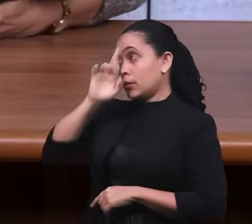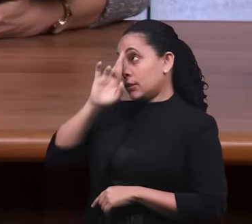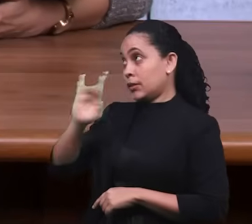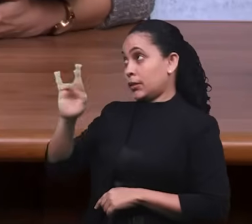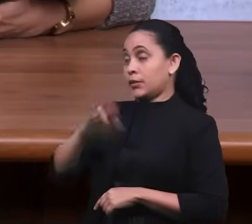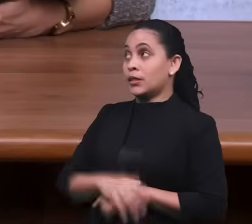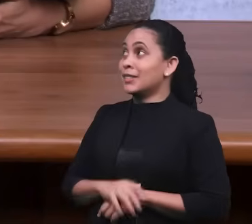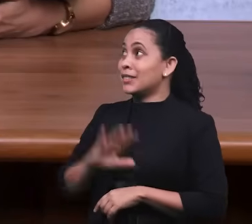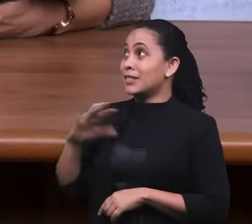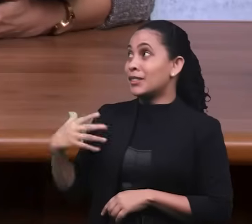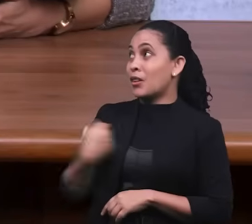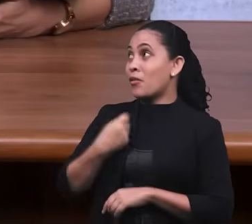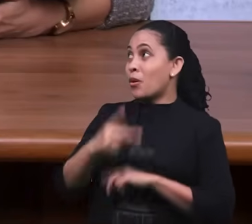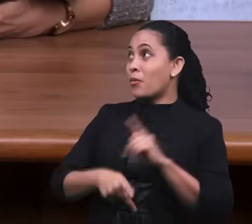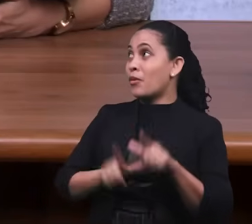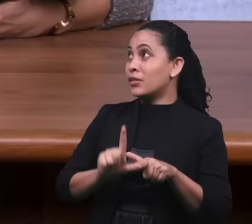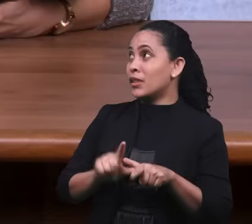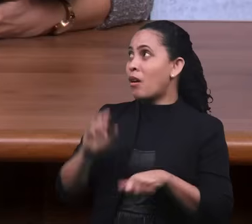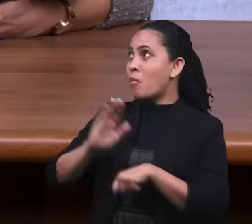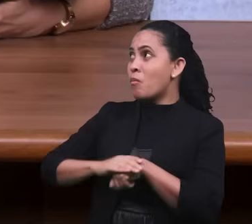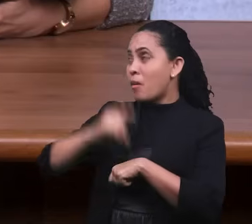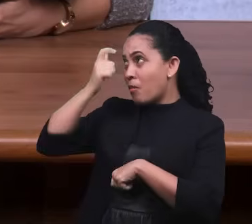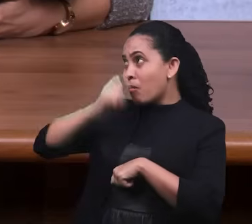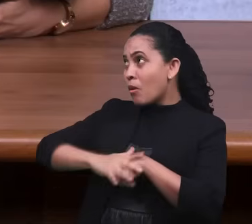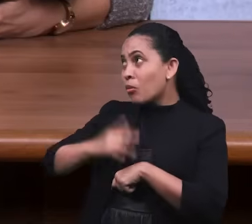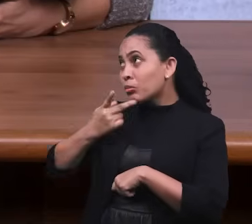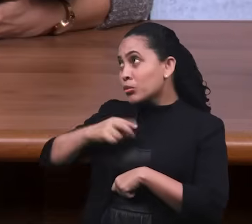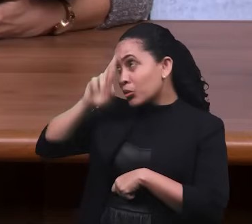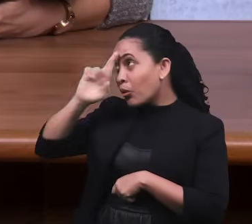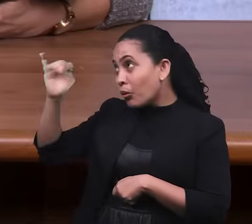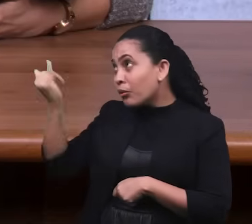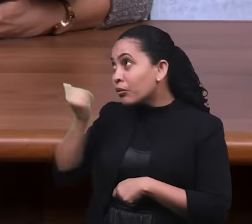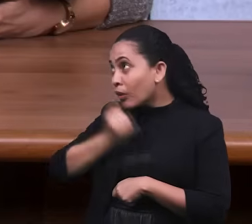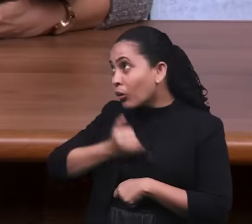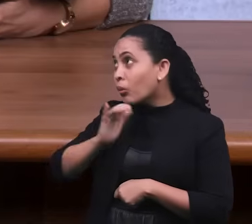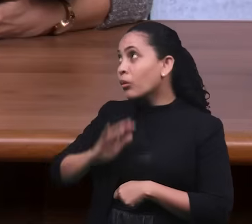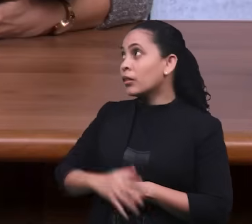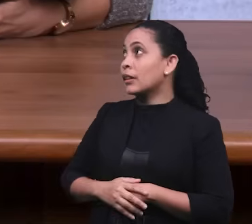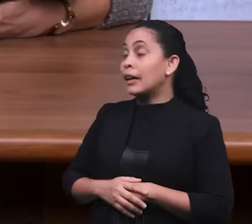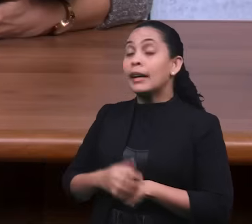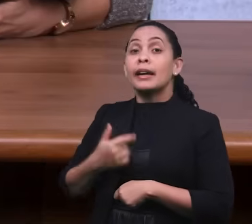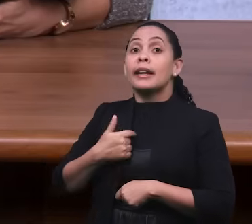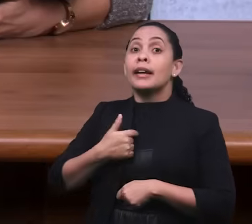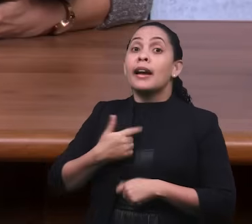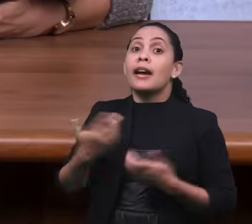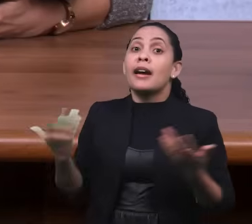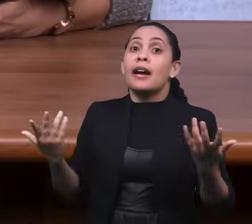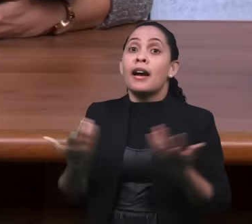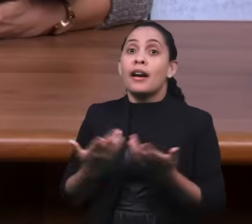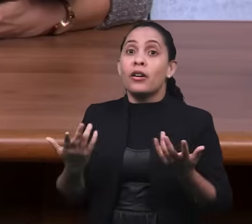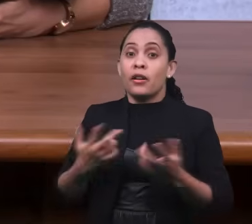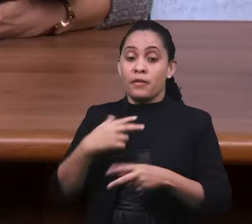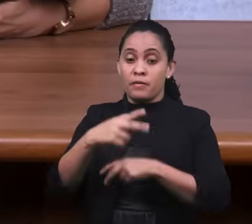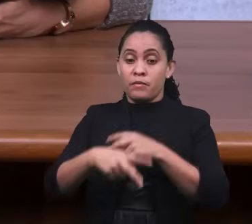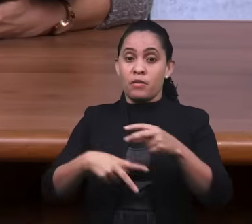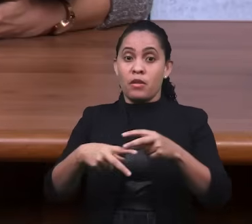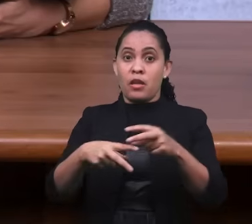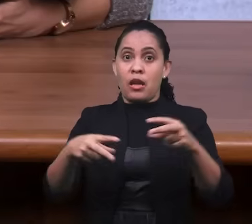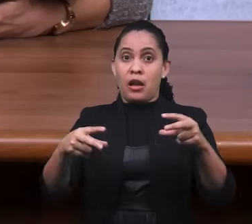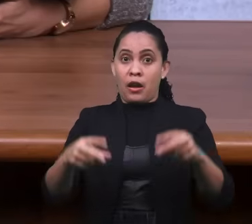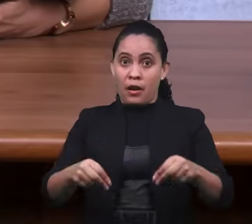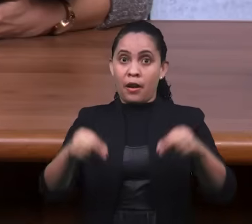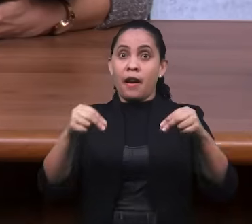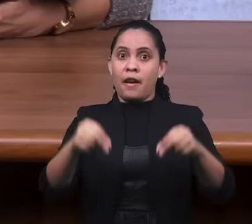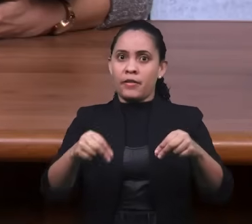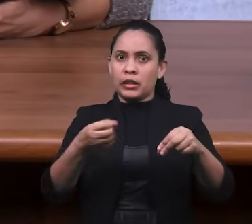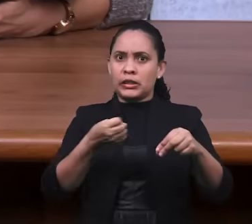de livrar Israel por minha mão, como tens dito, eis que eu porei um velo de lã na eira.